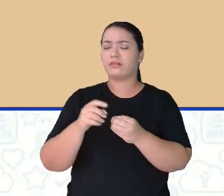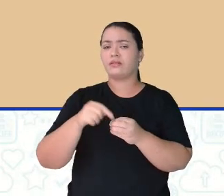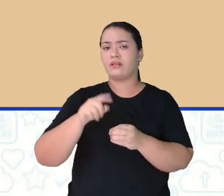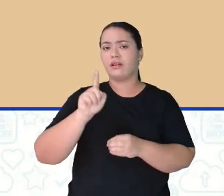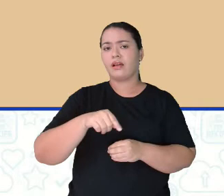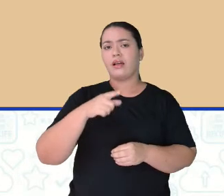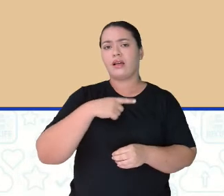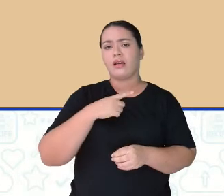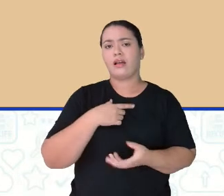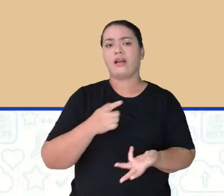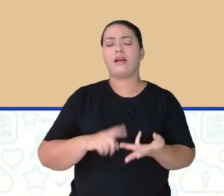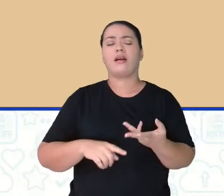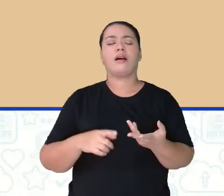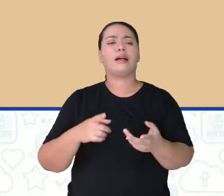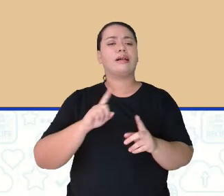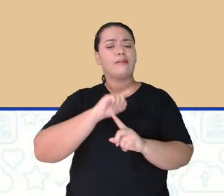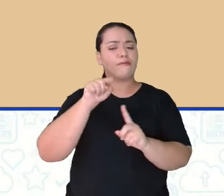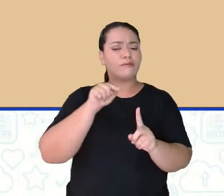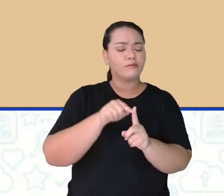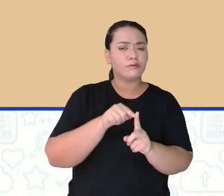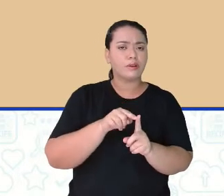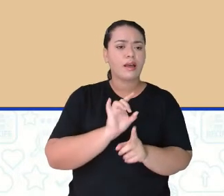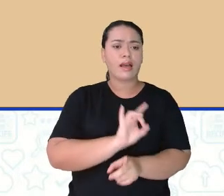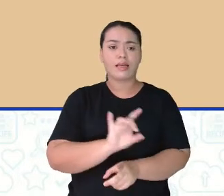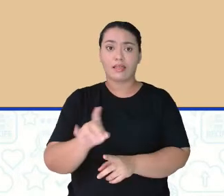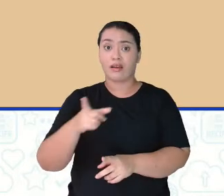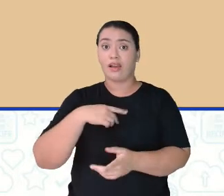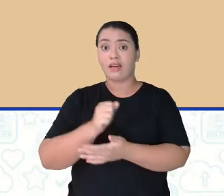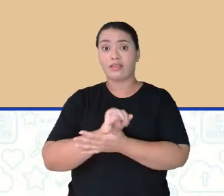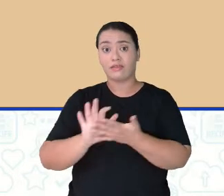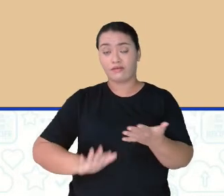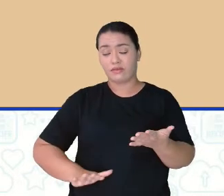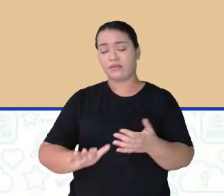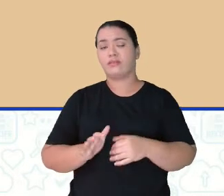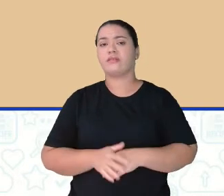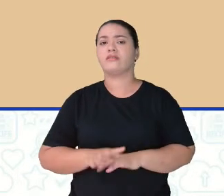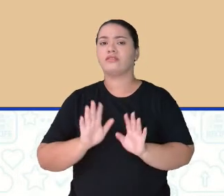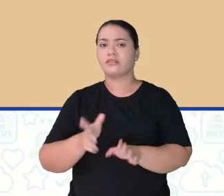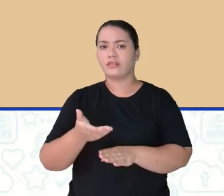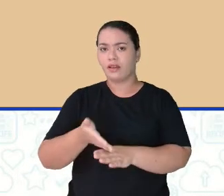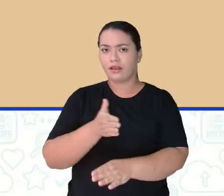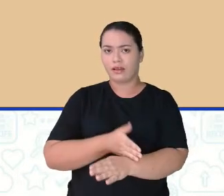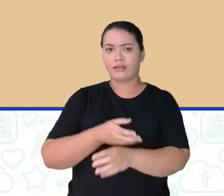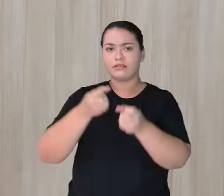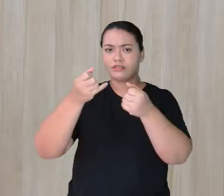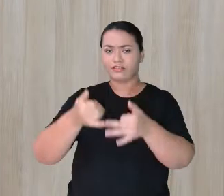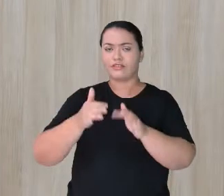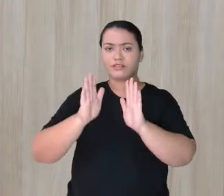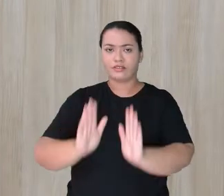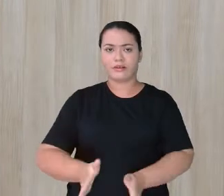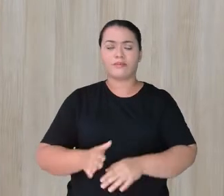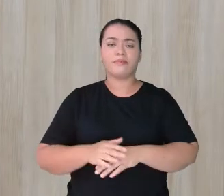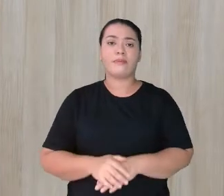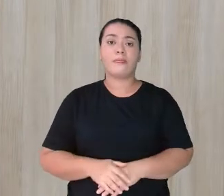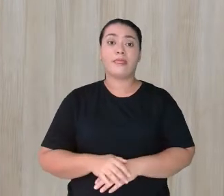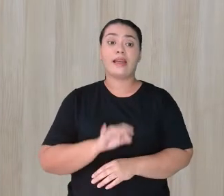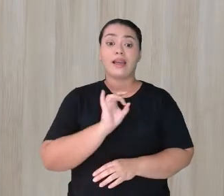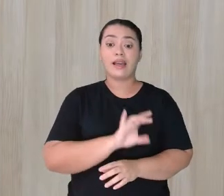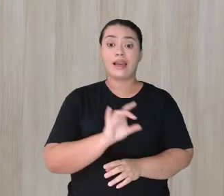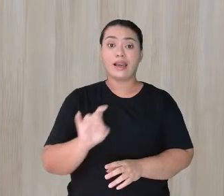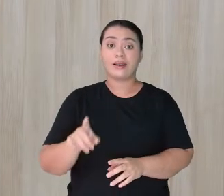formas, funções definidas, realizam suas atividades, como nós já vimos em assuntos anteriores, né? Cada